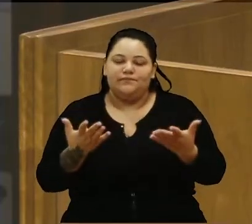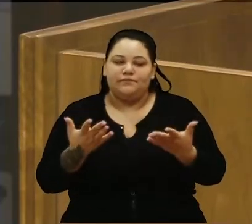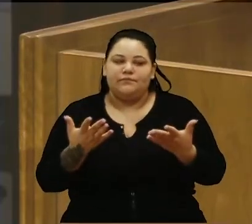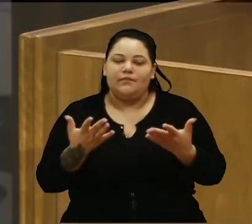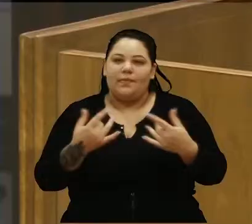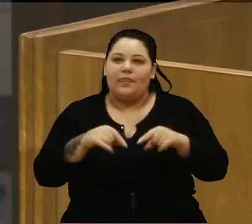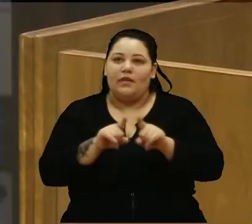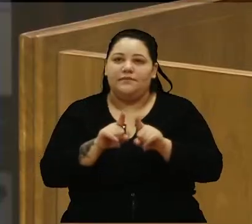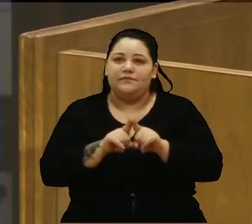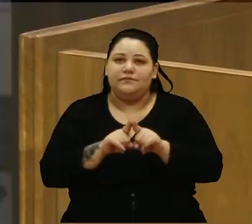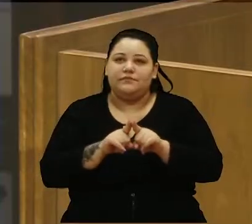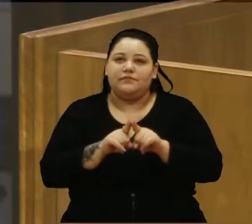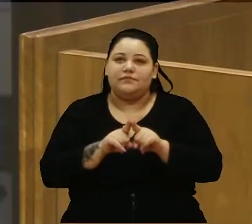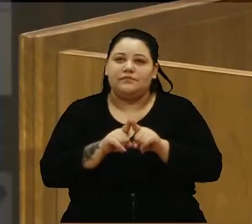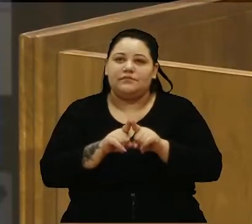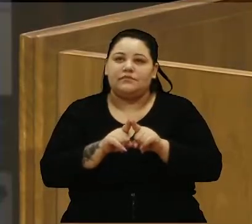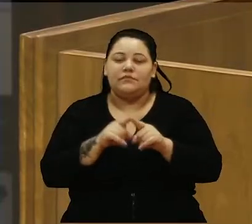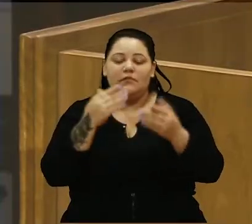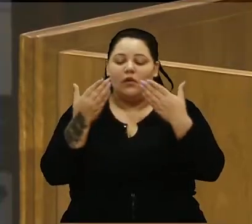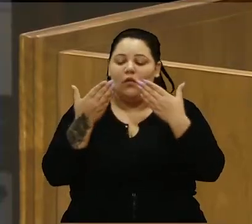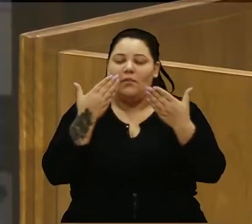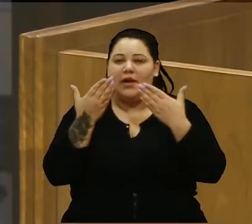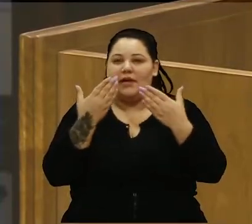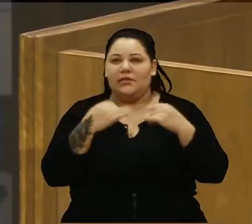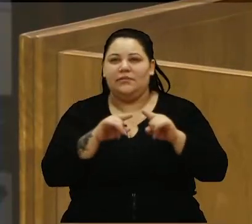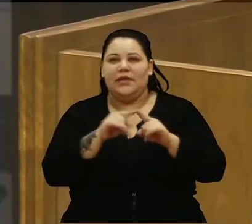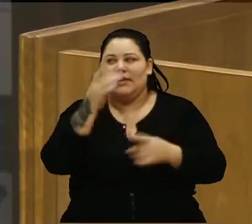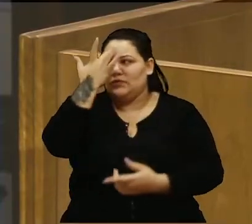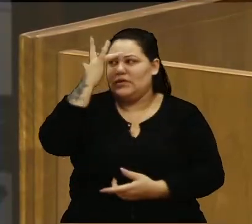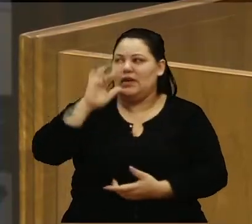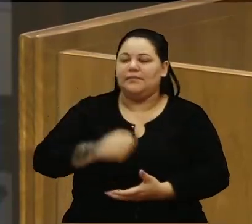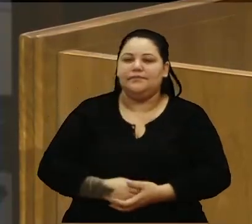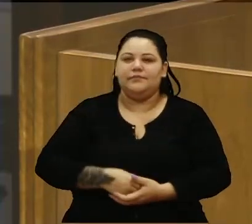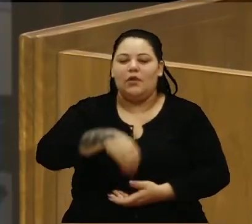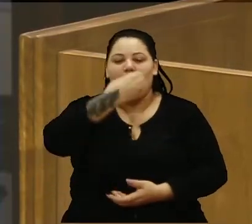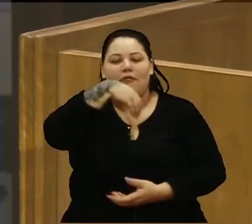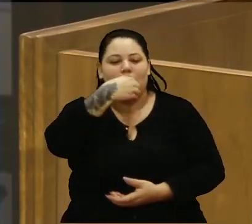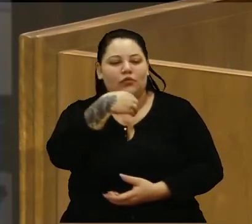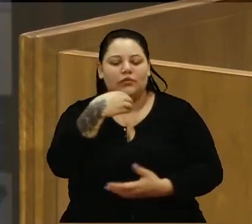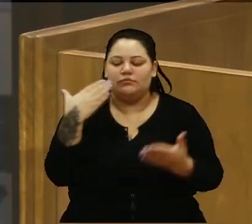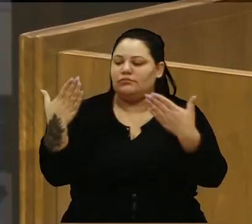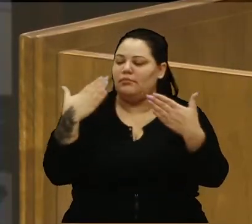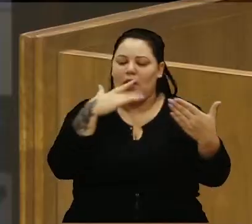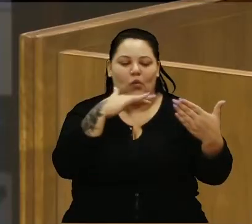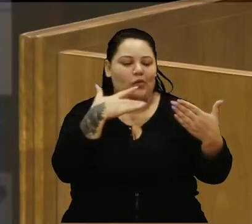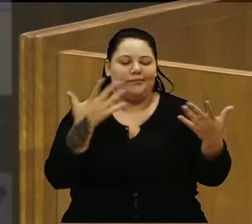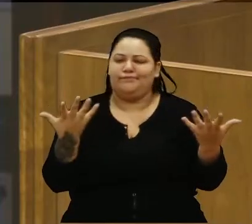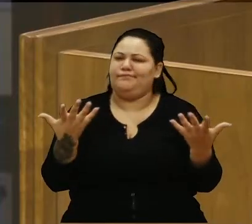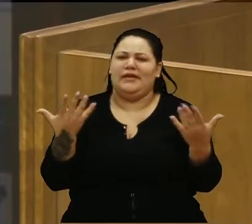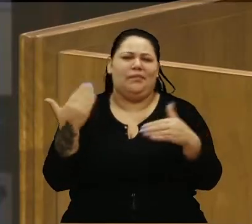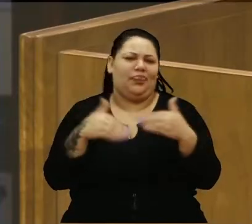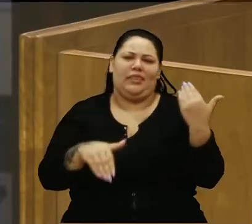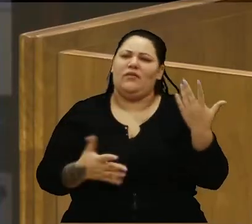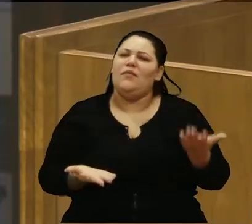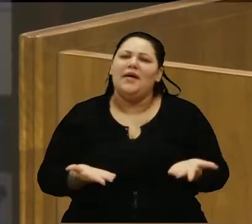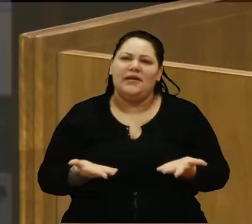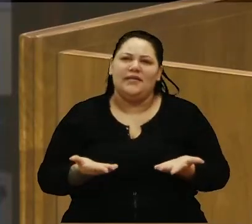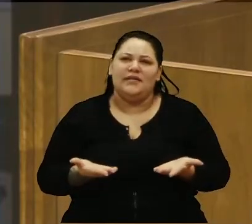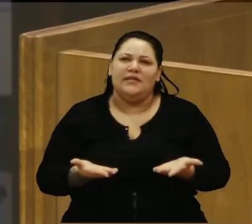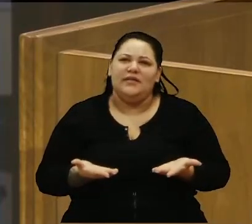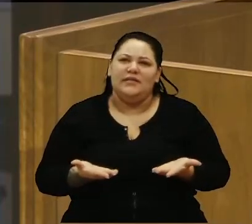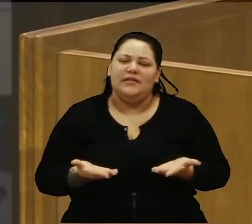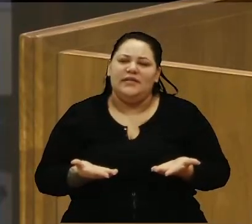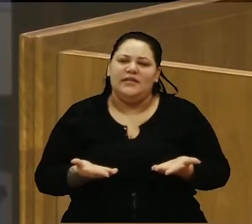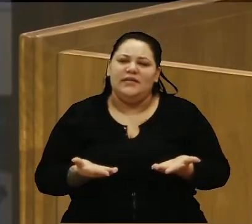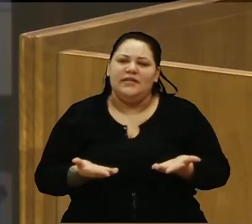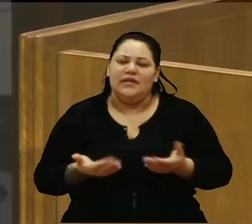mesma coisa de comparar, sei lá, uma fruta com uma cor, porque são coisas que não se comparam. A